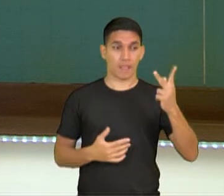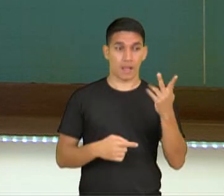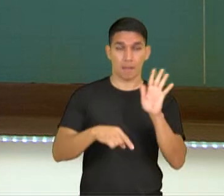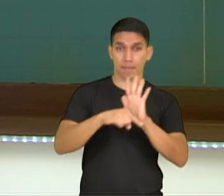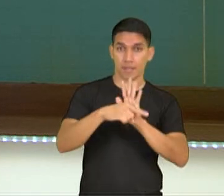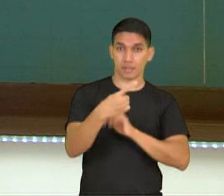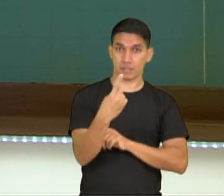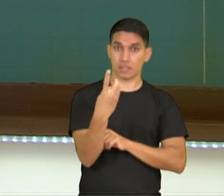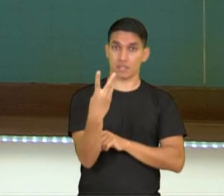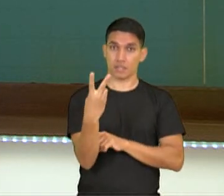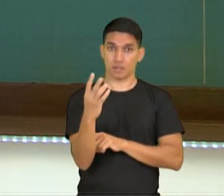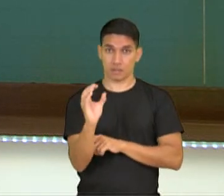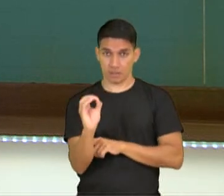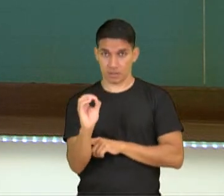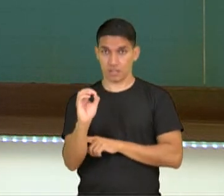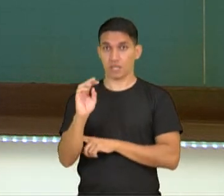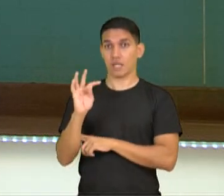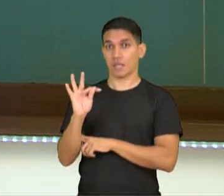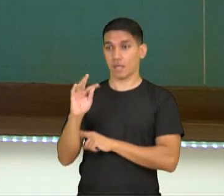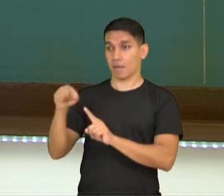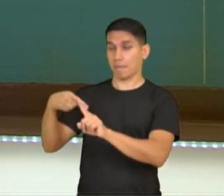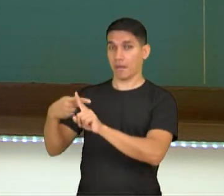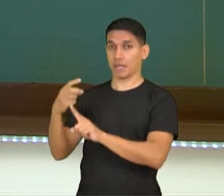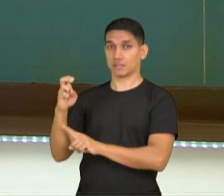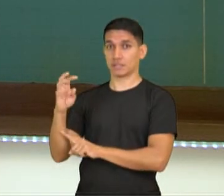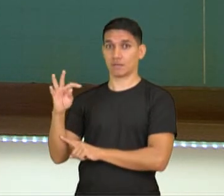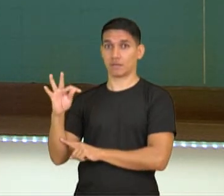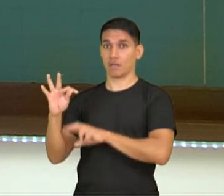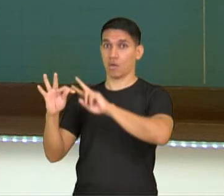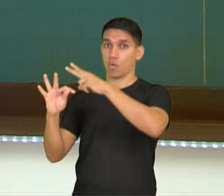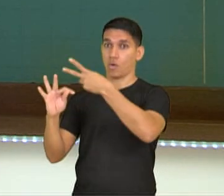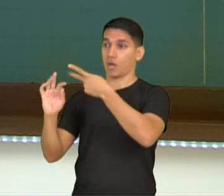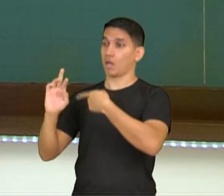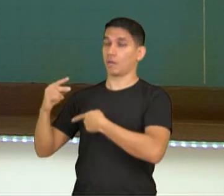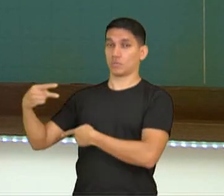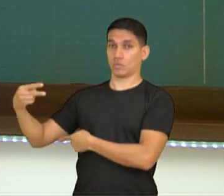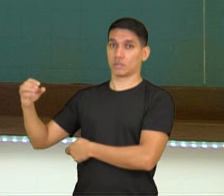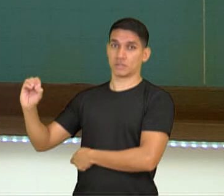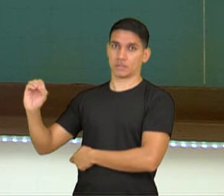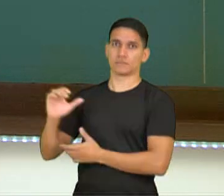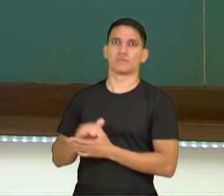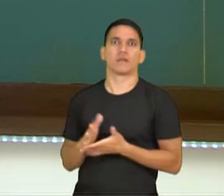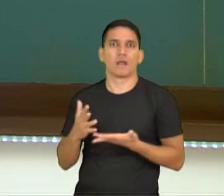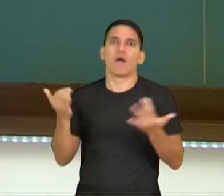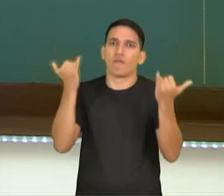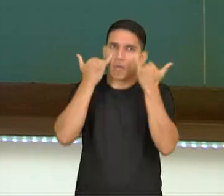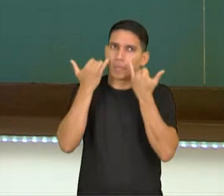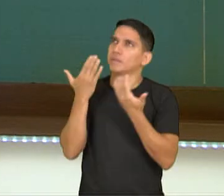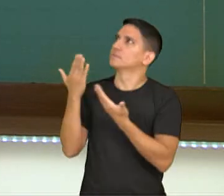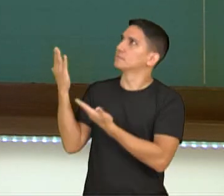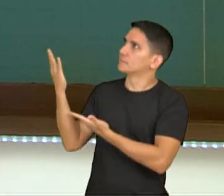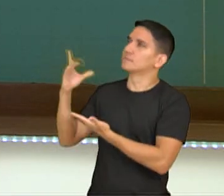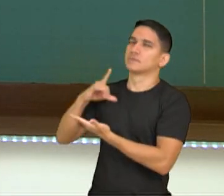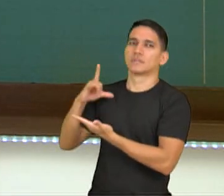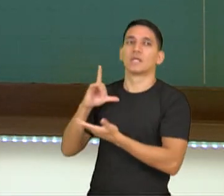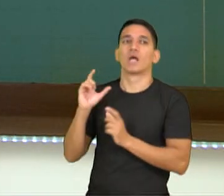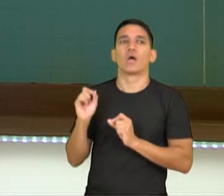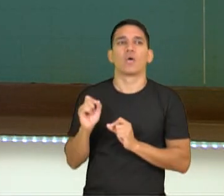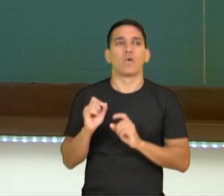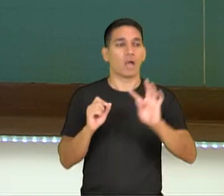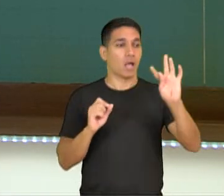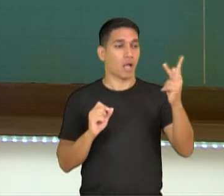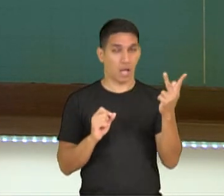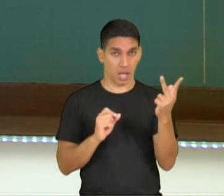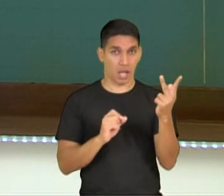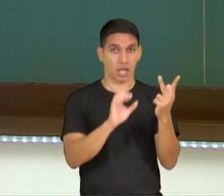menos 120t mais 5t ao quadrado igual a zero. E a gente tem essas informações aqui, que h igual a zero e t